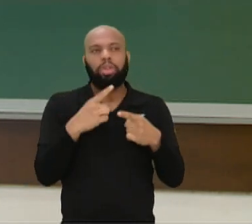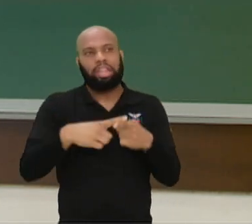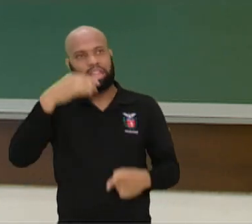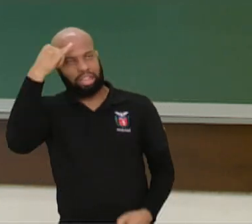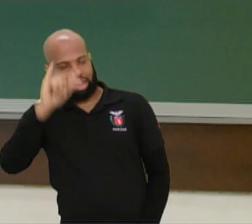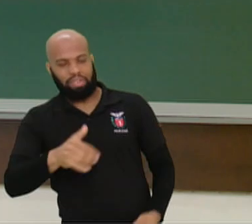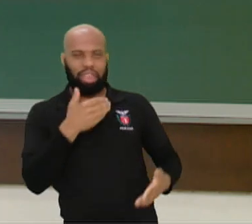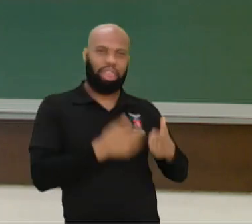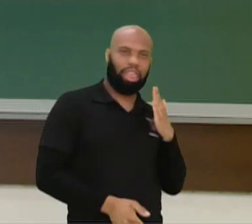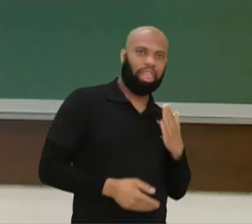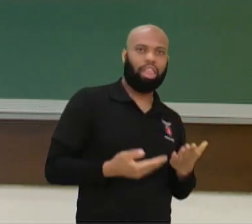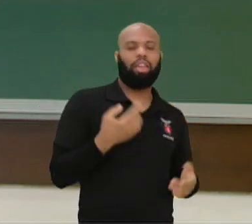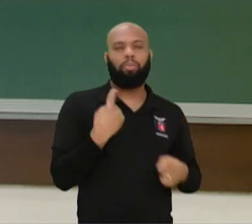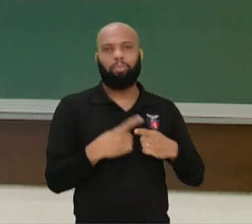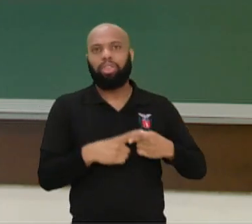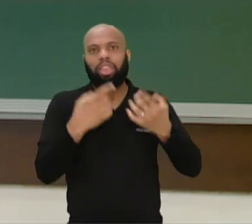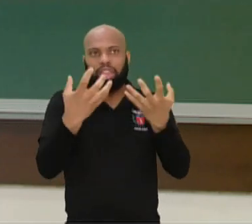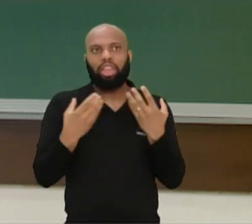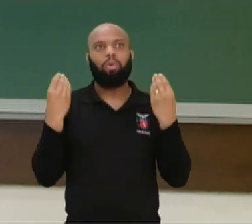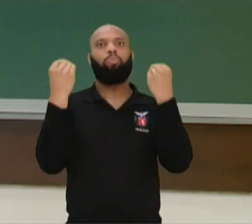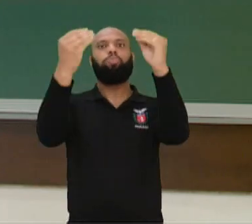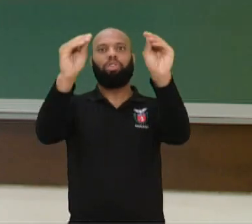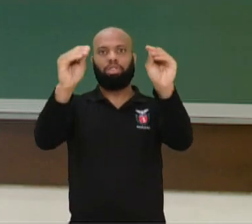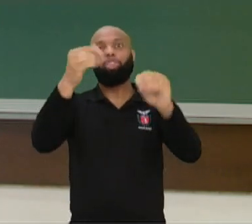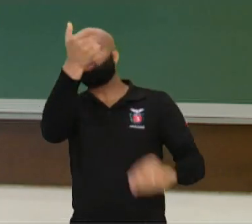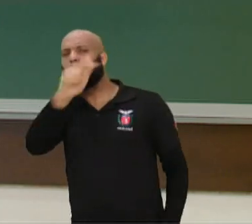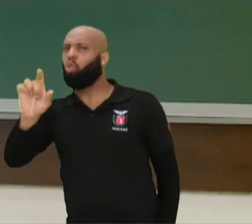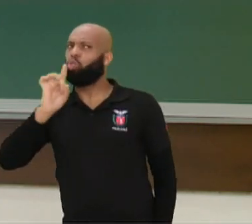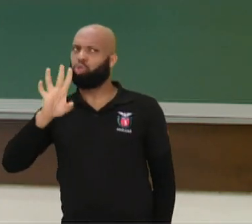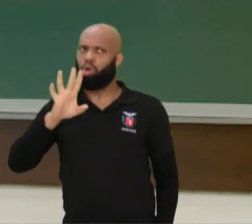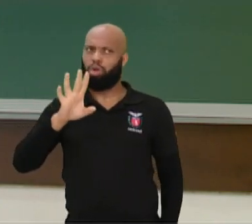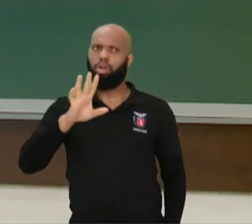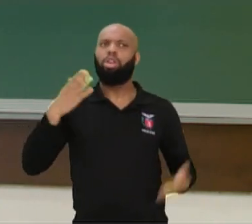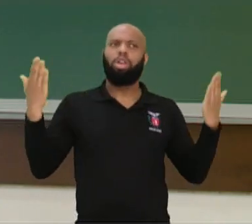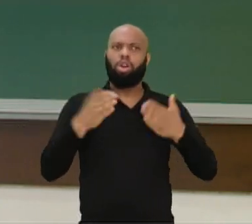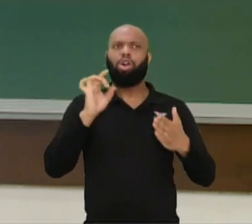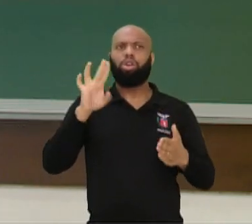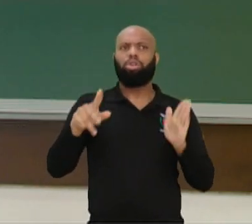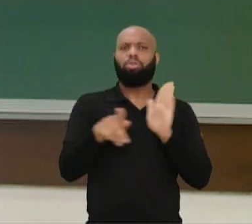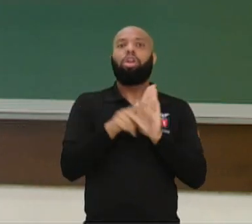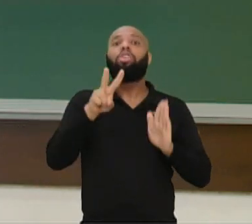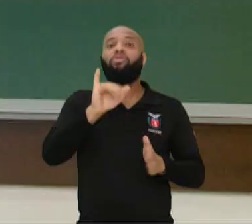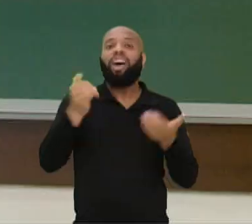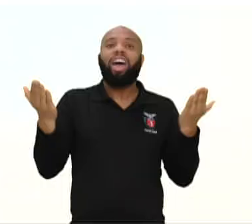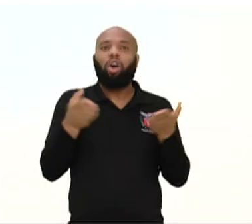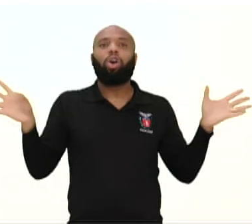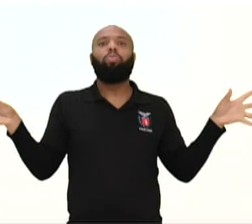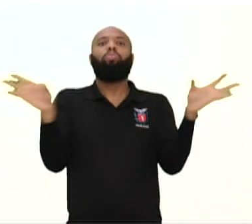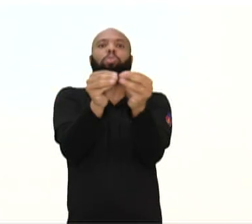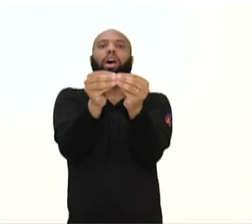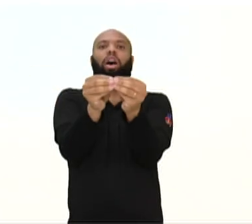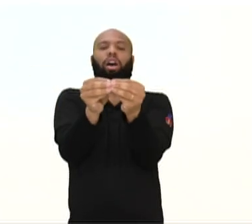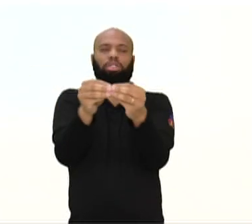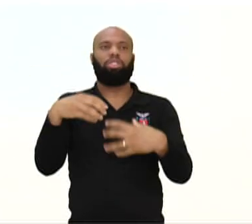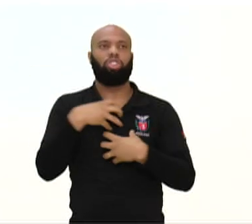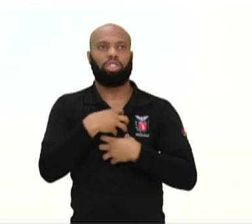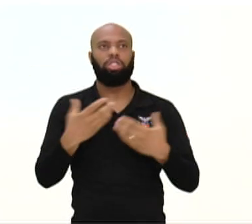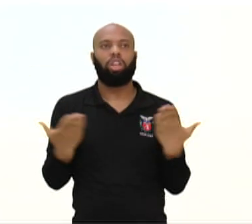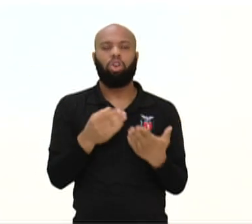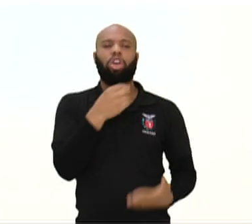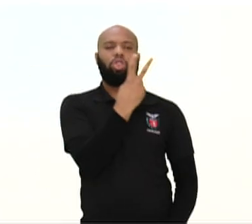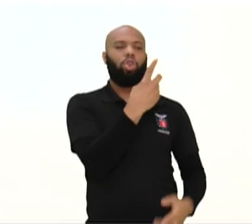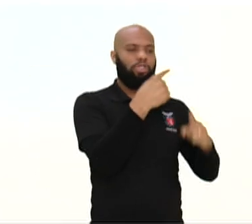aí também, né, gente? Eu também não ia lembrar quais são todos esses números. Então, vou simplificar o que está ali na nossa linha. 2 vezes